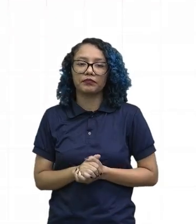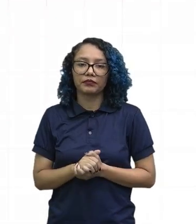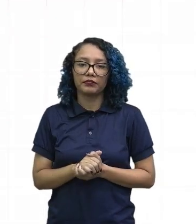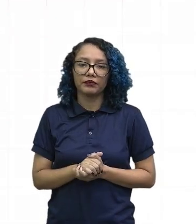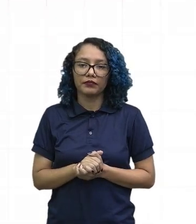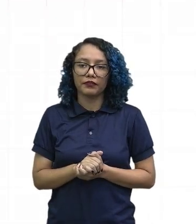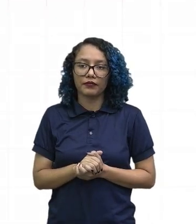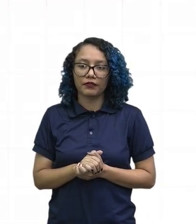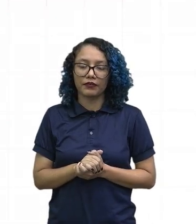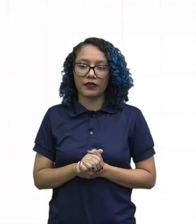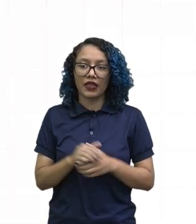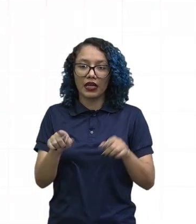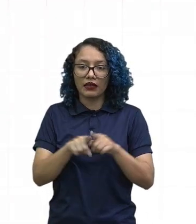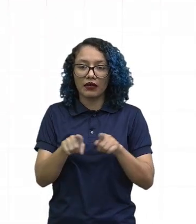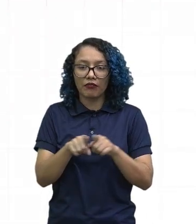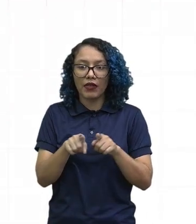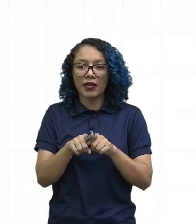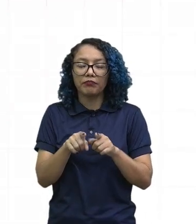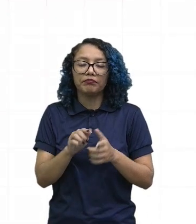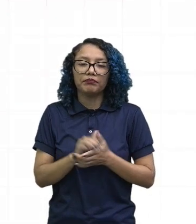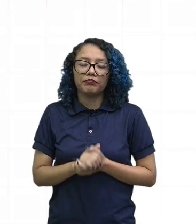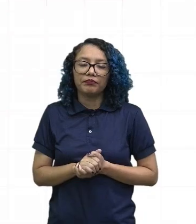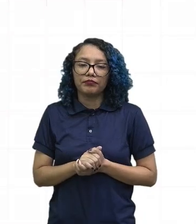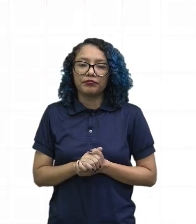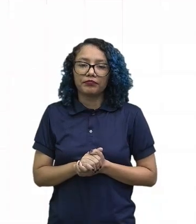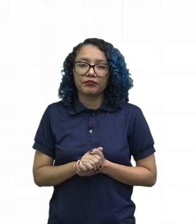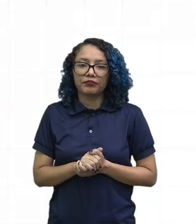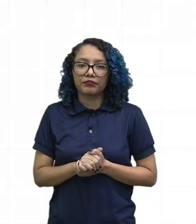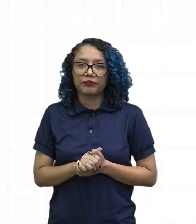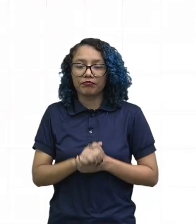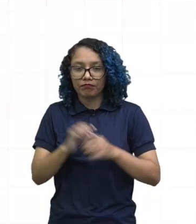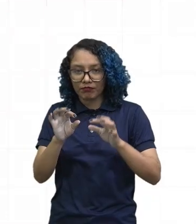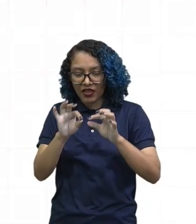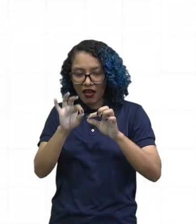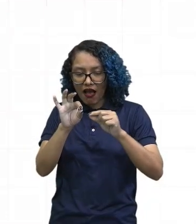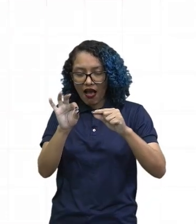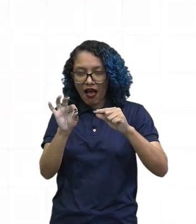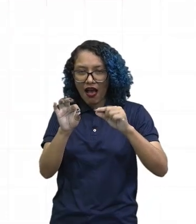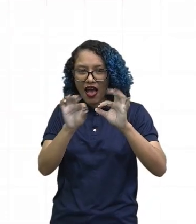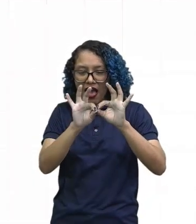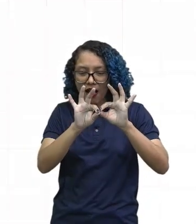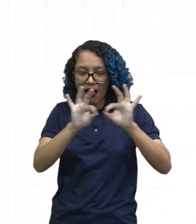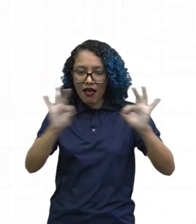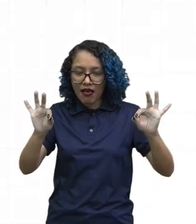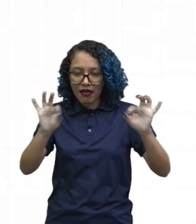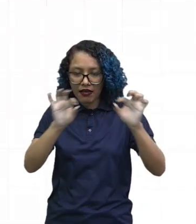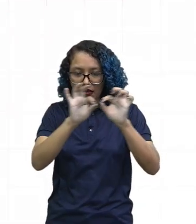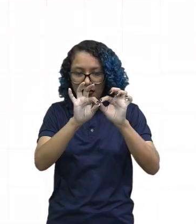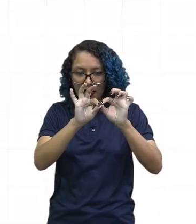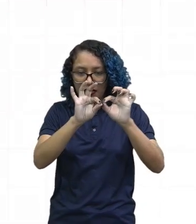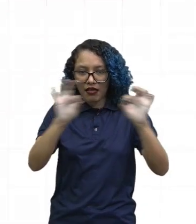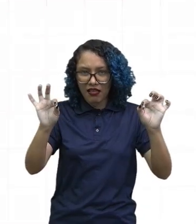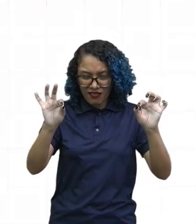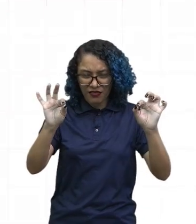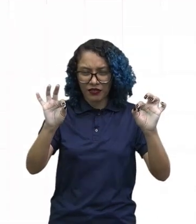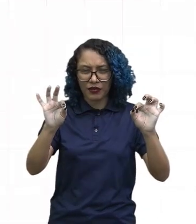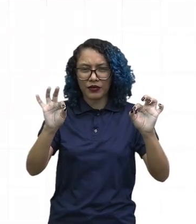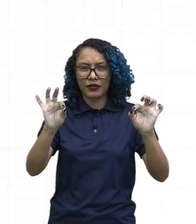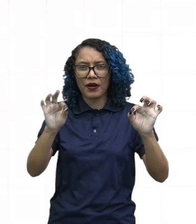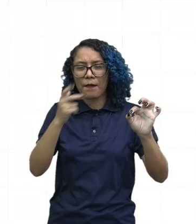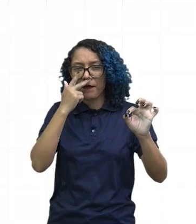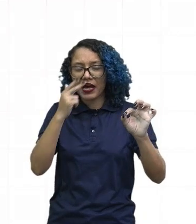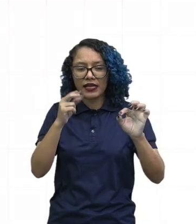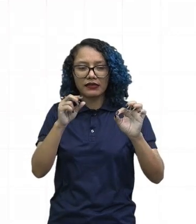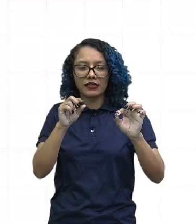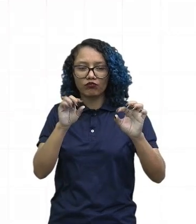Uma propriedade interessante do ângulo raso é que as semirretas que o formam, ao serem ligadas, podem ser vistas como uma